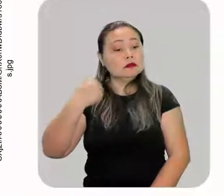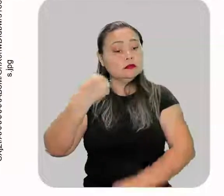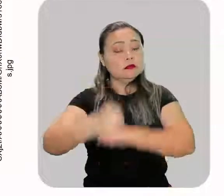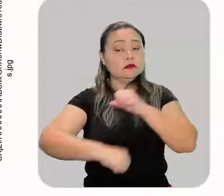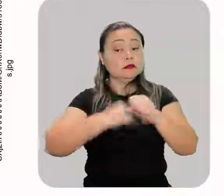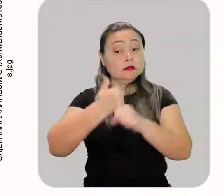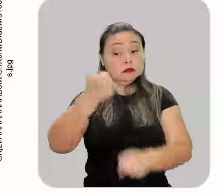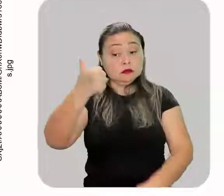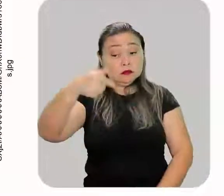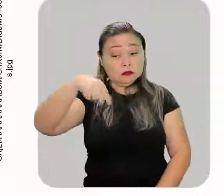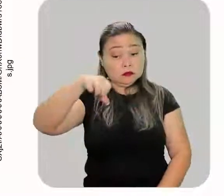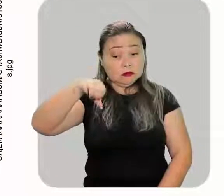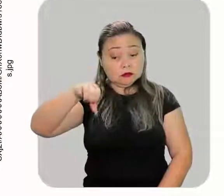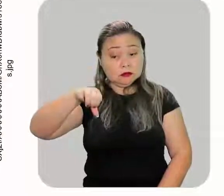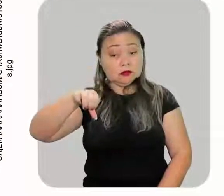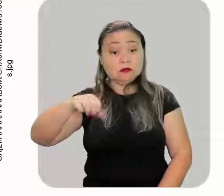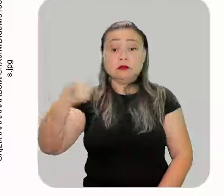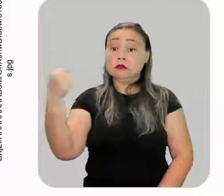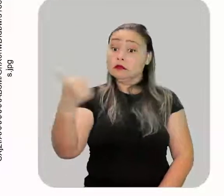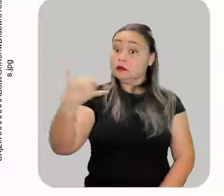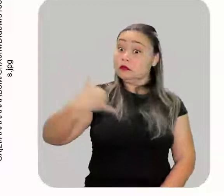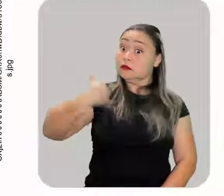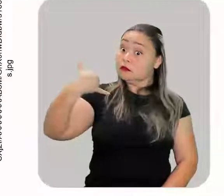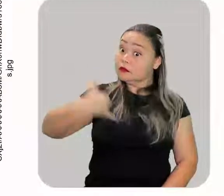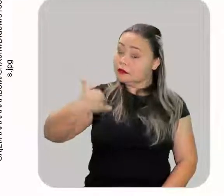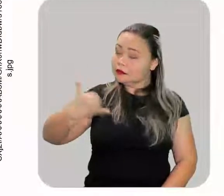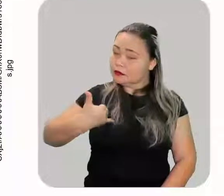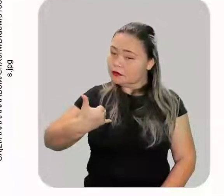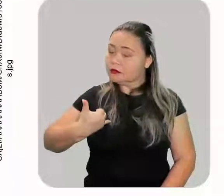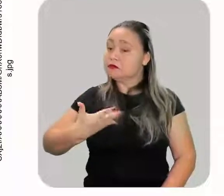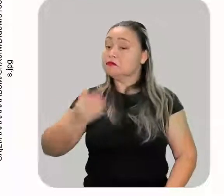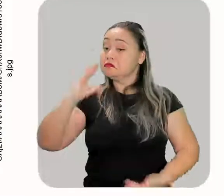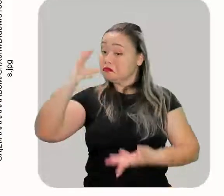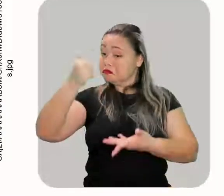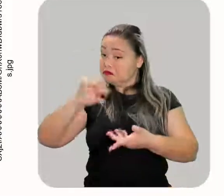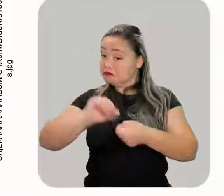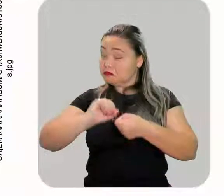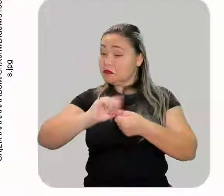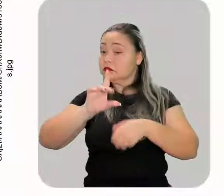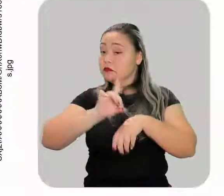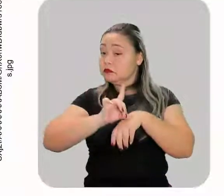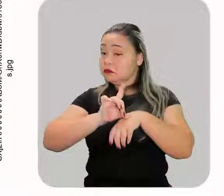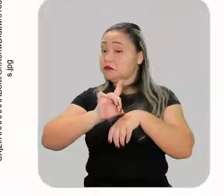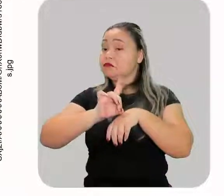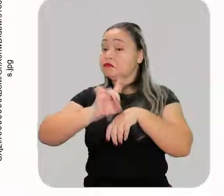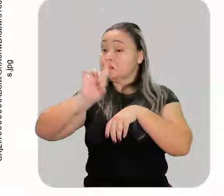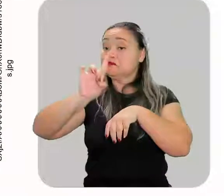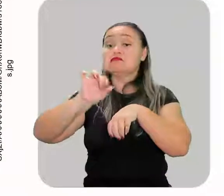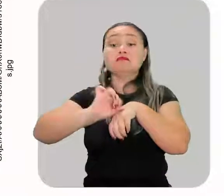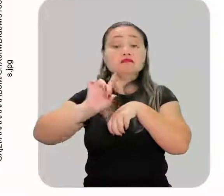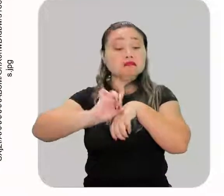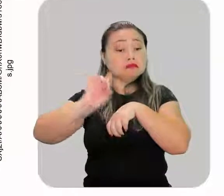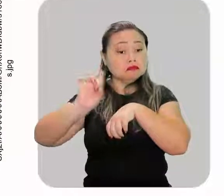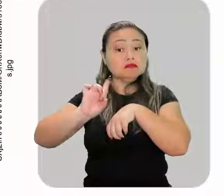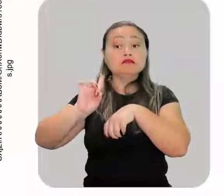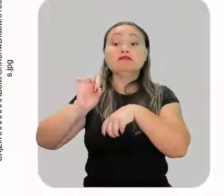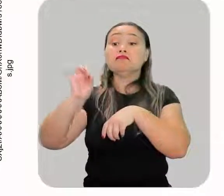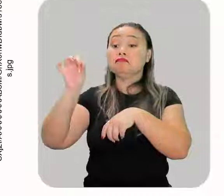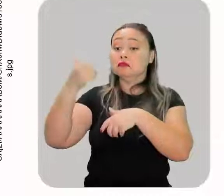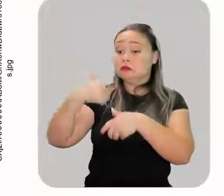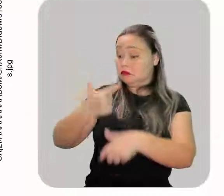ele demonstrou, então, com 21 anos, em sua tese de doutorado, esse teorema. 21 anos, tese